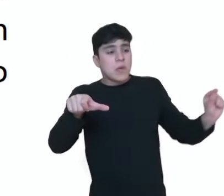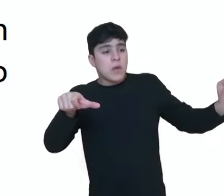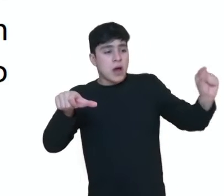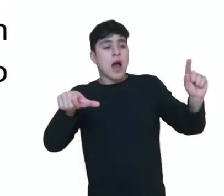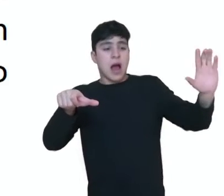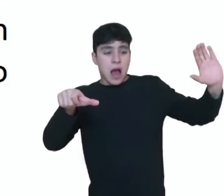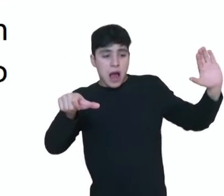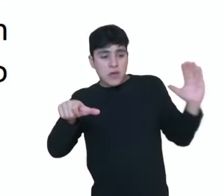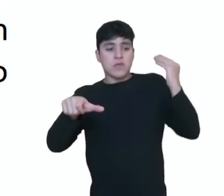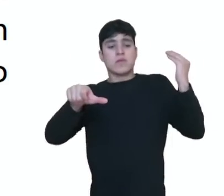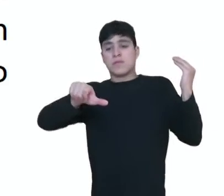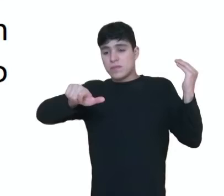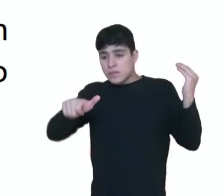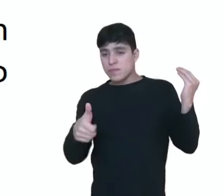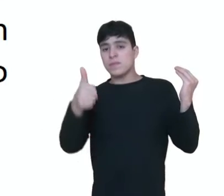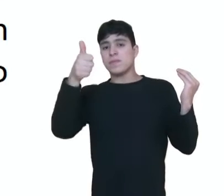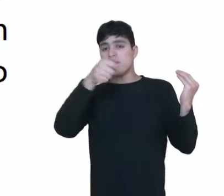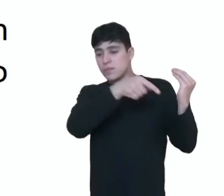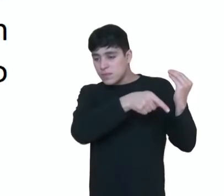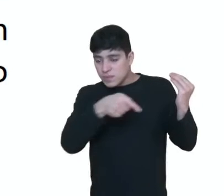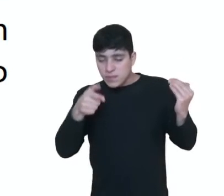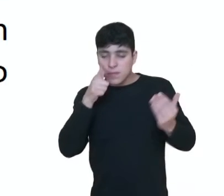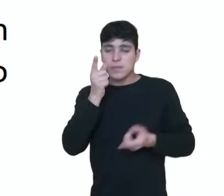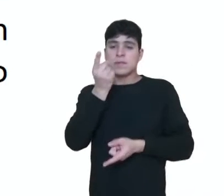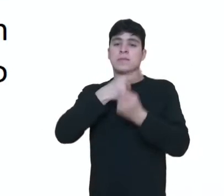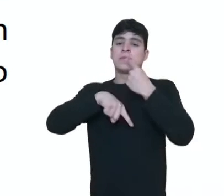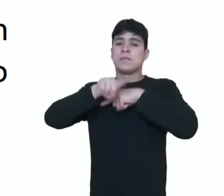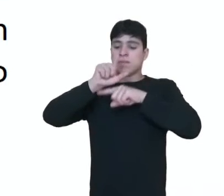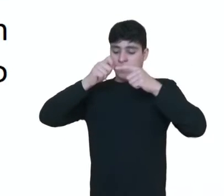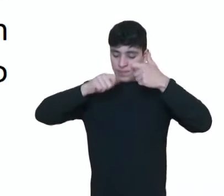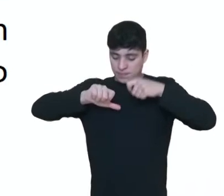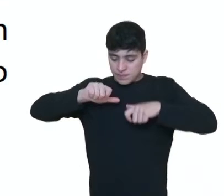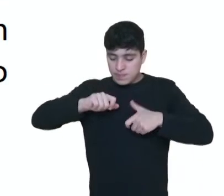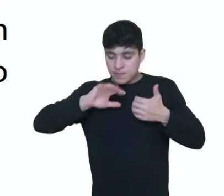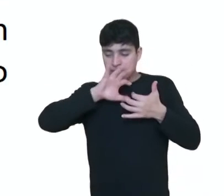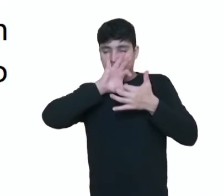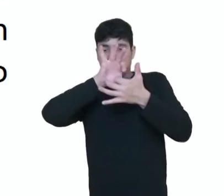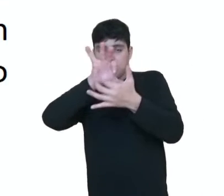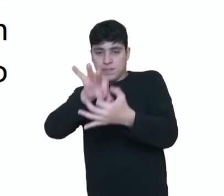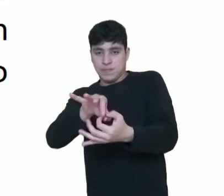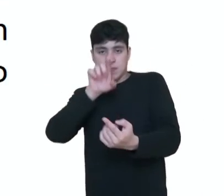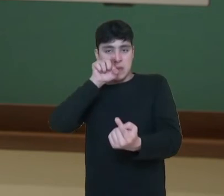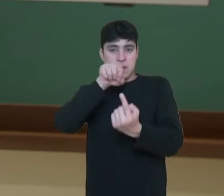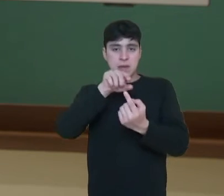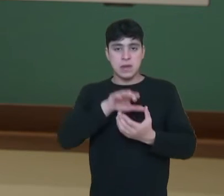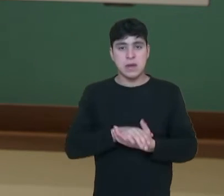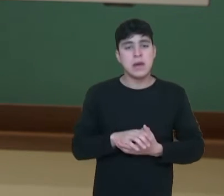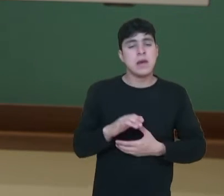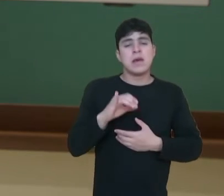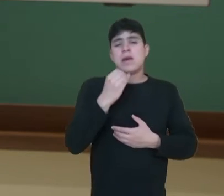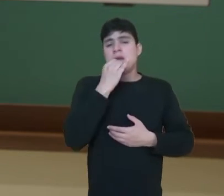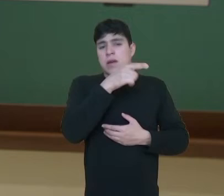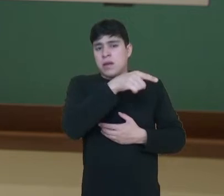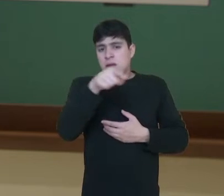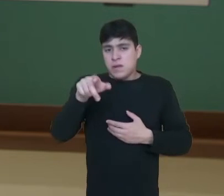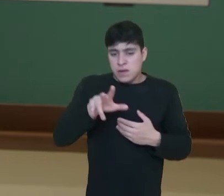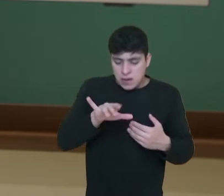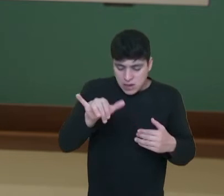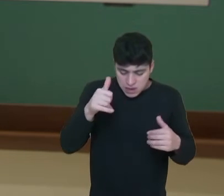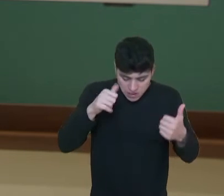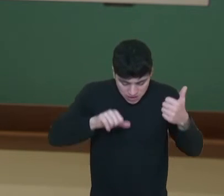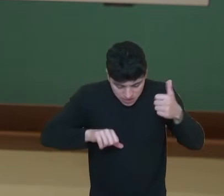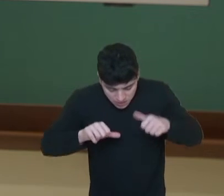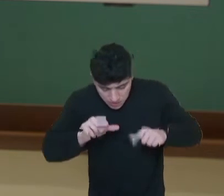escolar é um aspecto determinante para uma autoavaliação coerente e objetiva. Então, se a gente vai fazer uma autoavaliação,